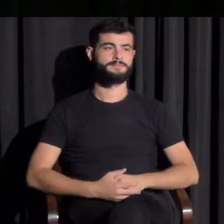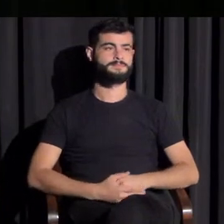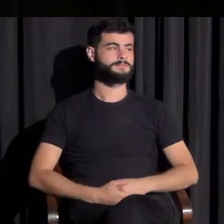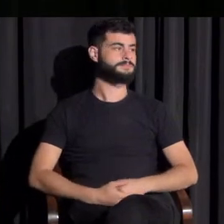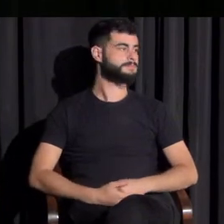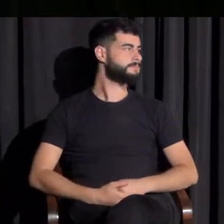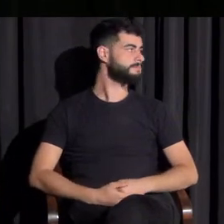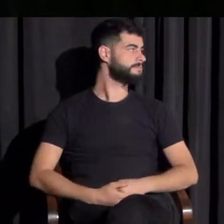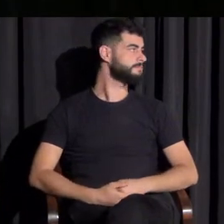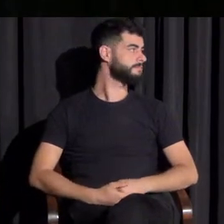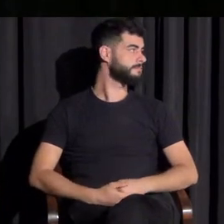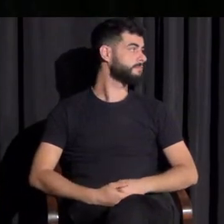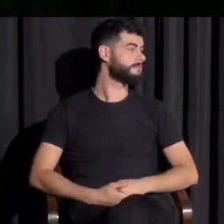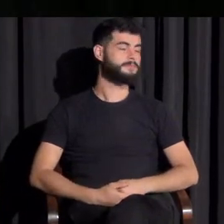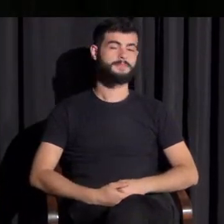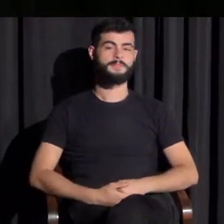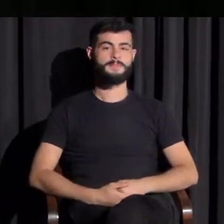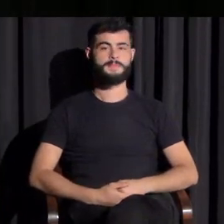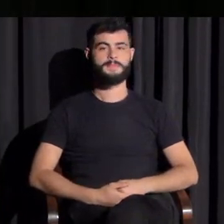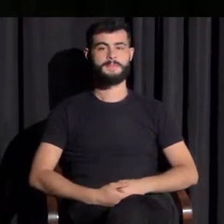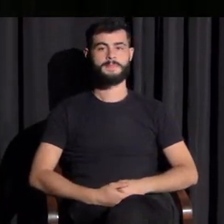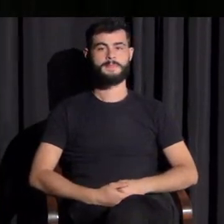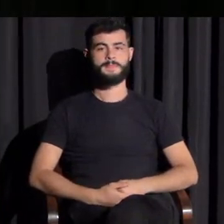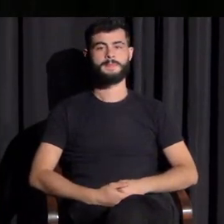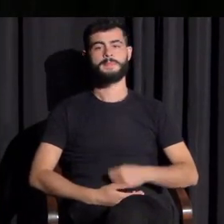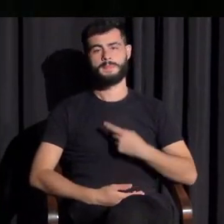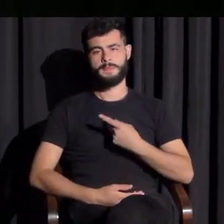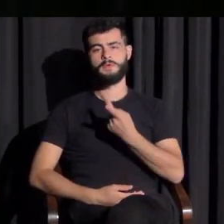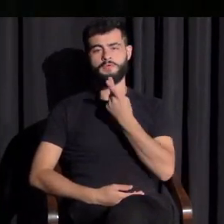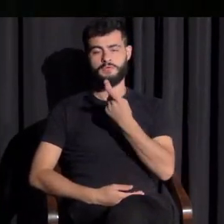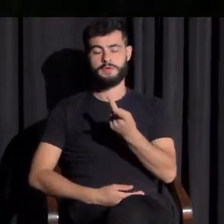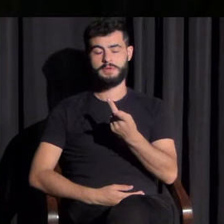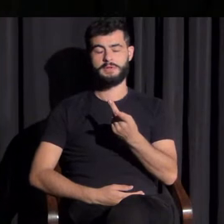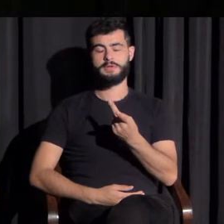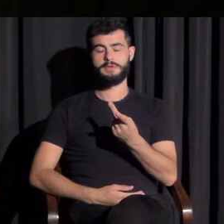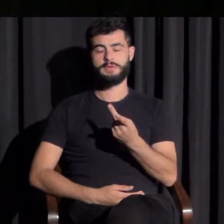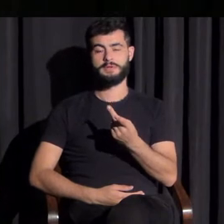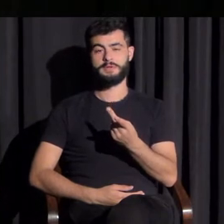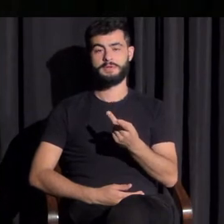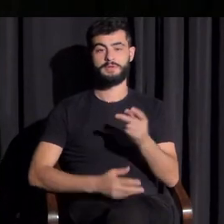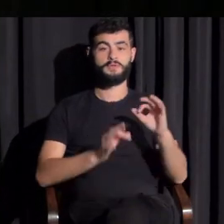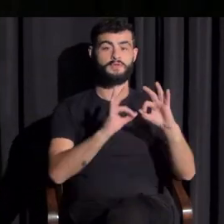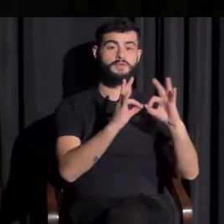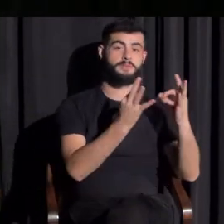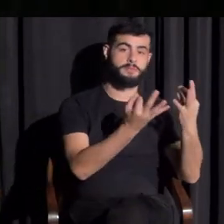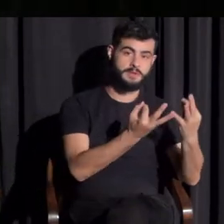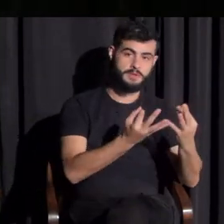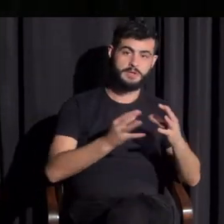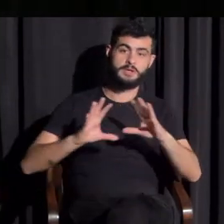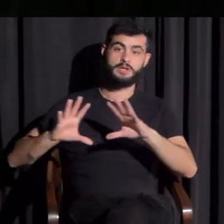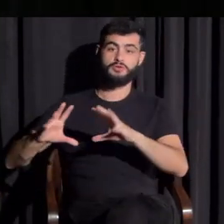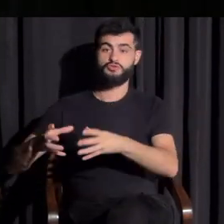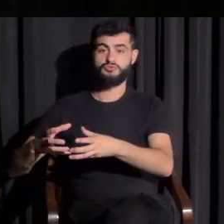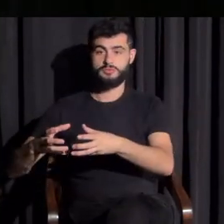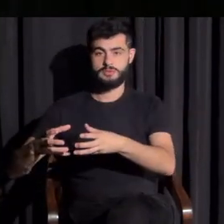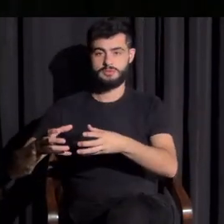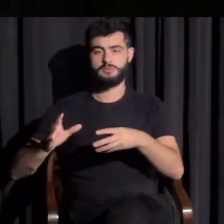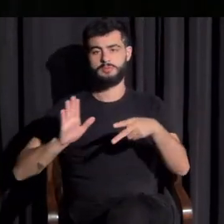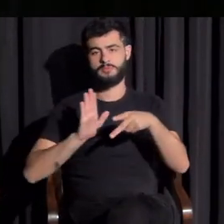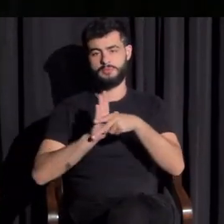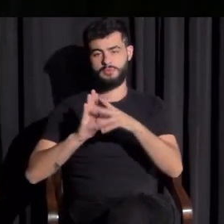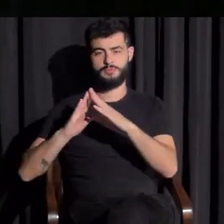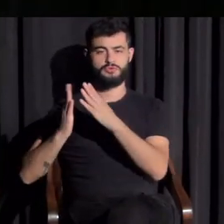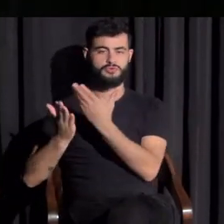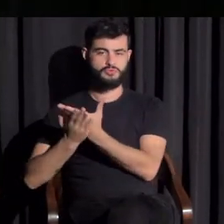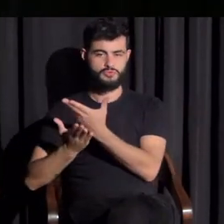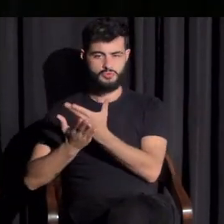Como eu disse, né, essa questão da relação família-instituição, né, de educação infantil e ensino fundamental